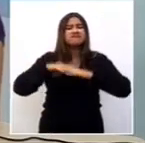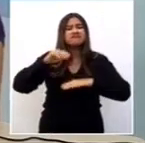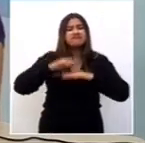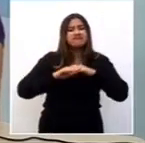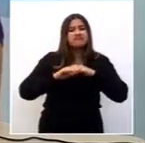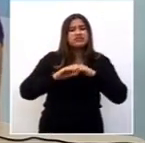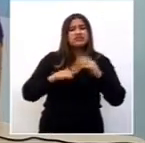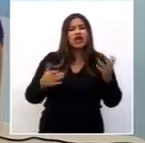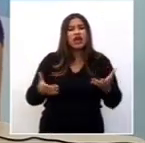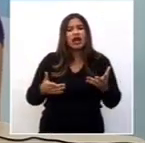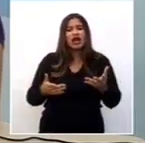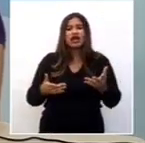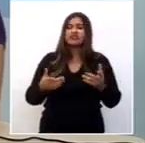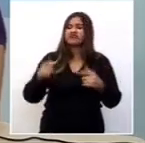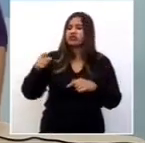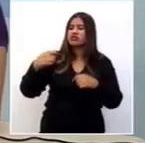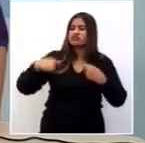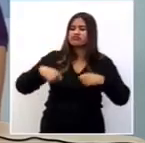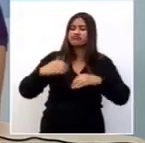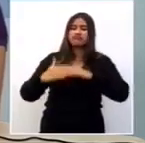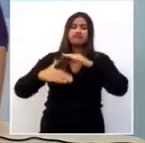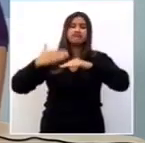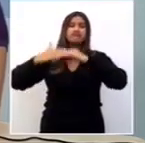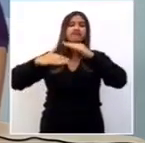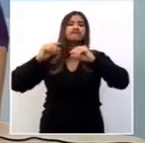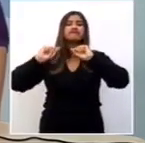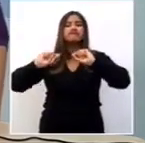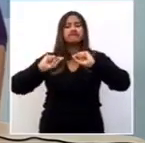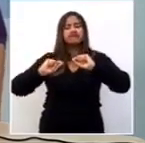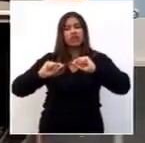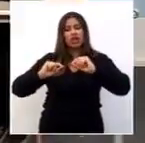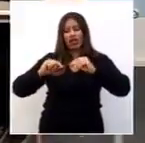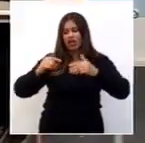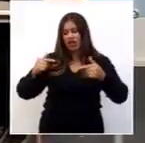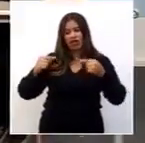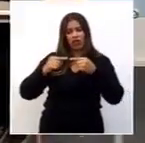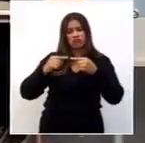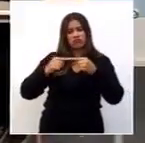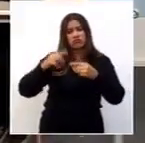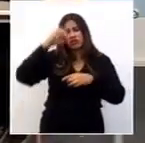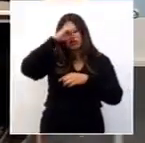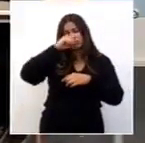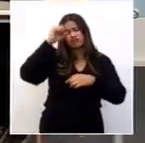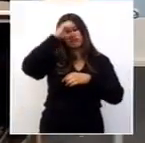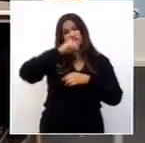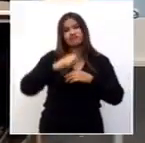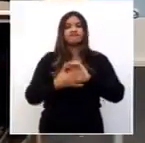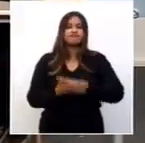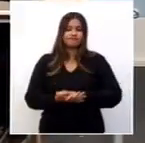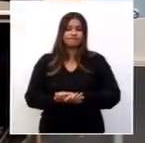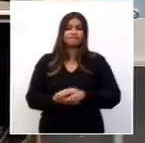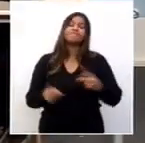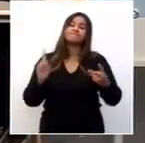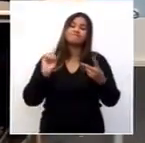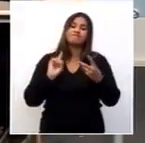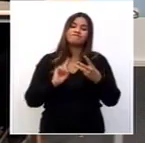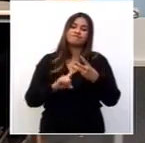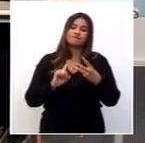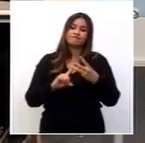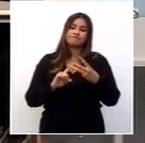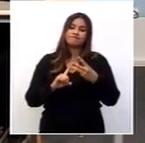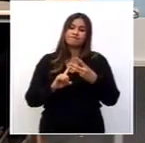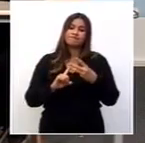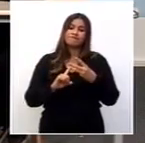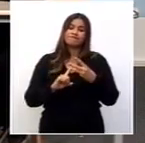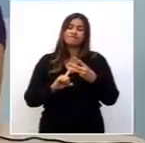as competências que o aluno precisa desenvolver no seu percurso de aprendizagem. E depois disso, determinado o